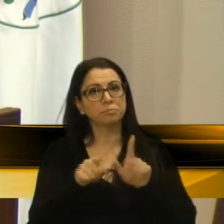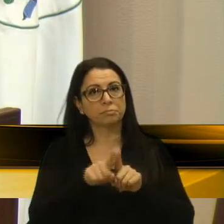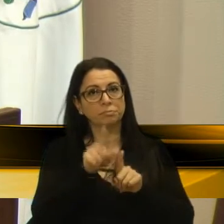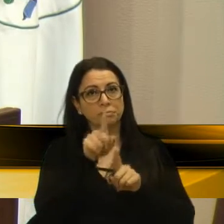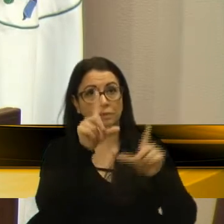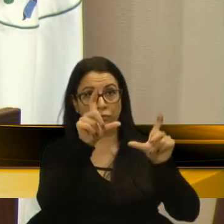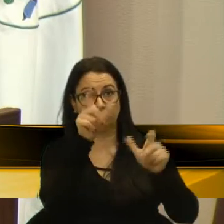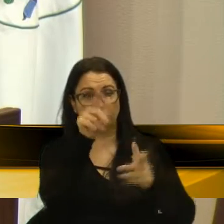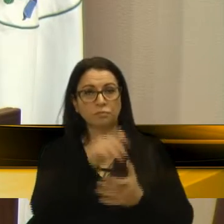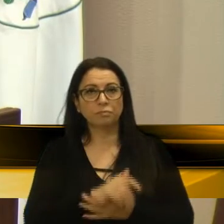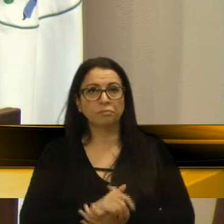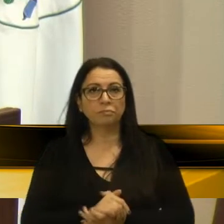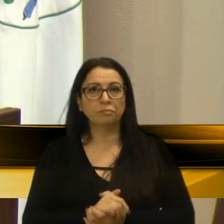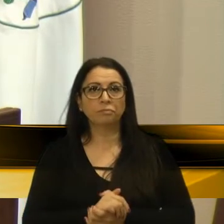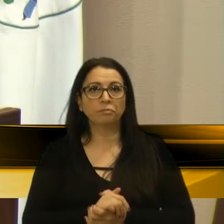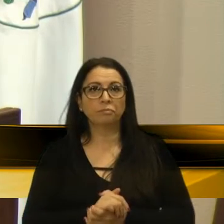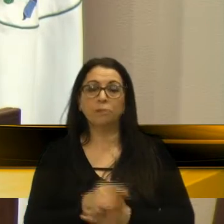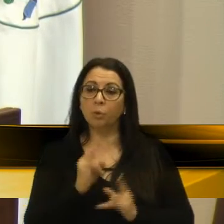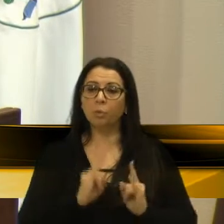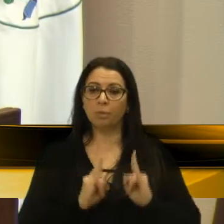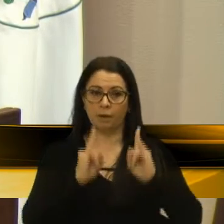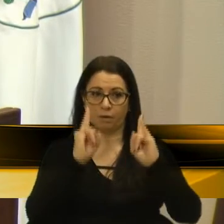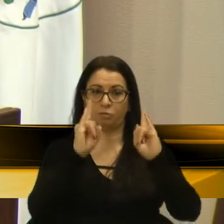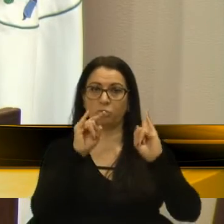foto aqui, de um prédio